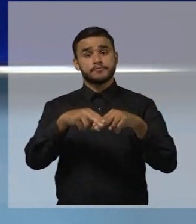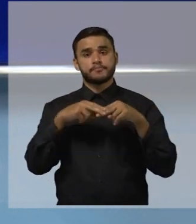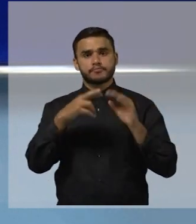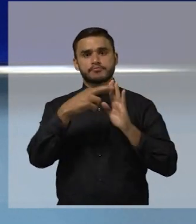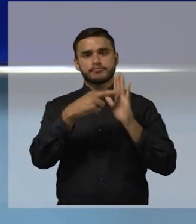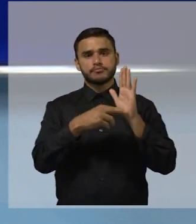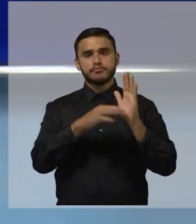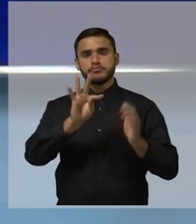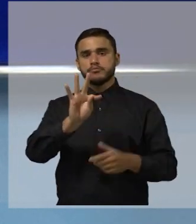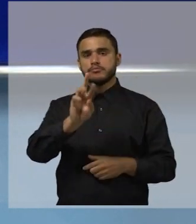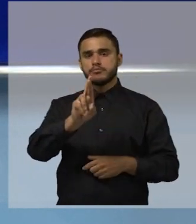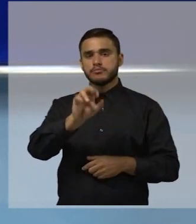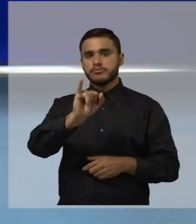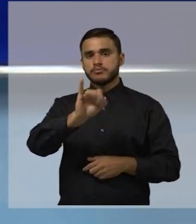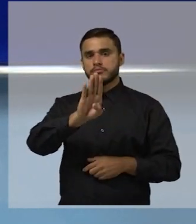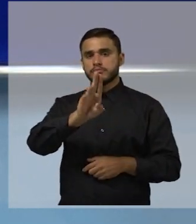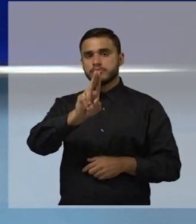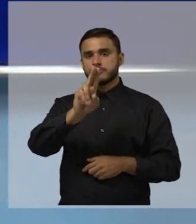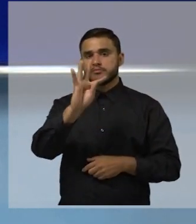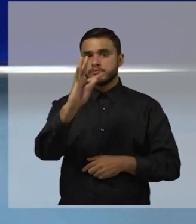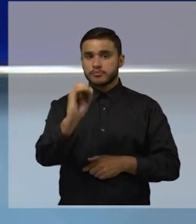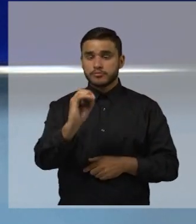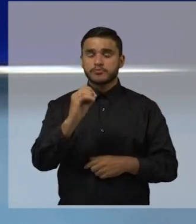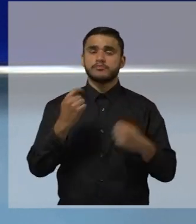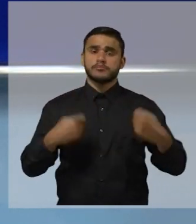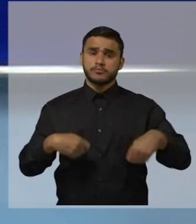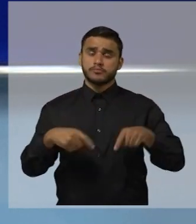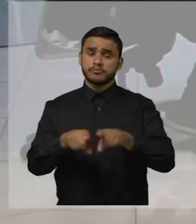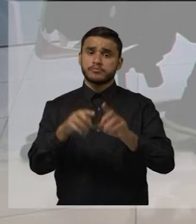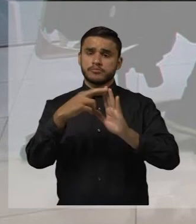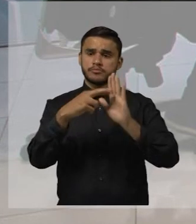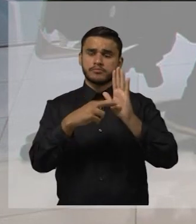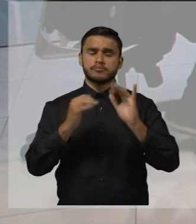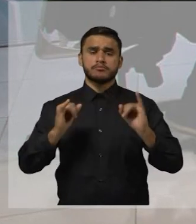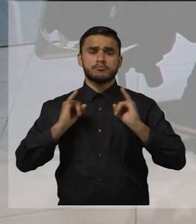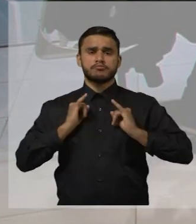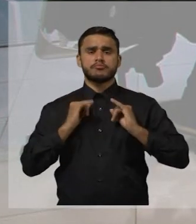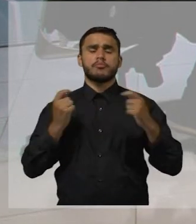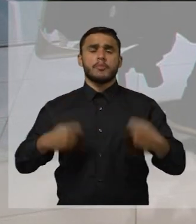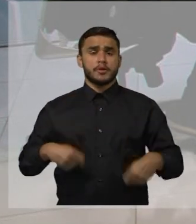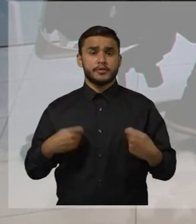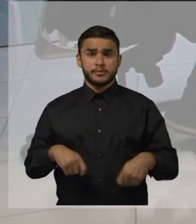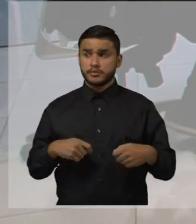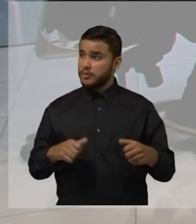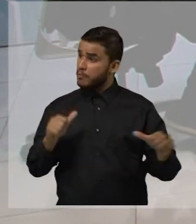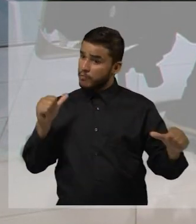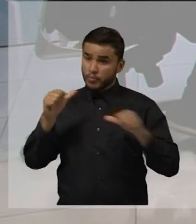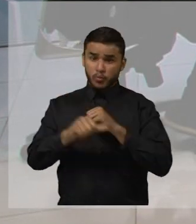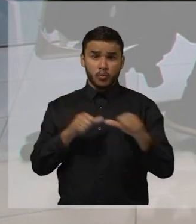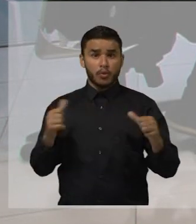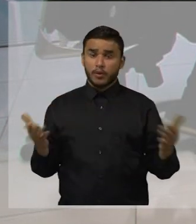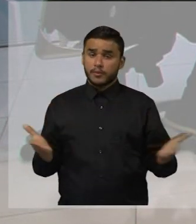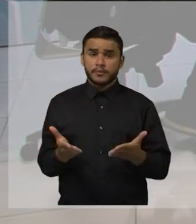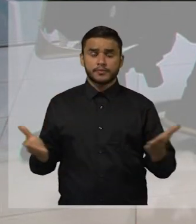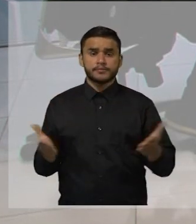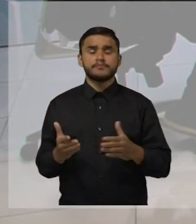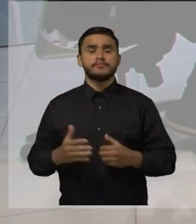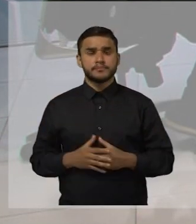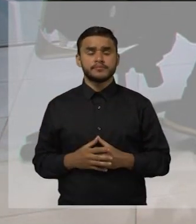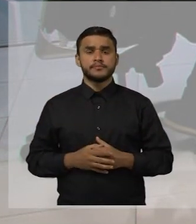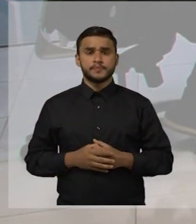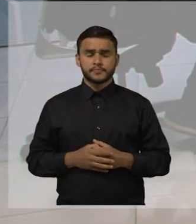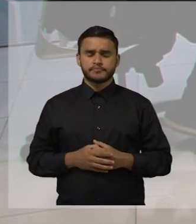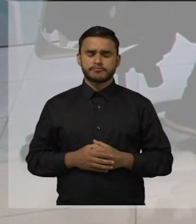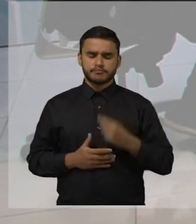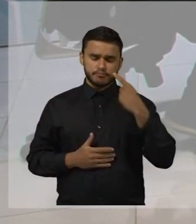tributária e fiscal, tem a reforma da Previdência também, que tem impacto muito grande também nesse aspecto. E